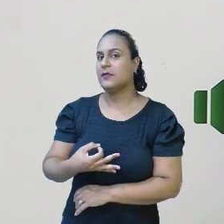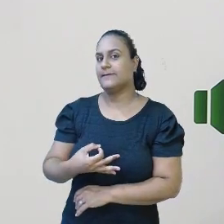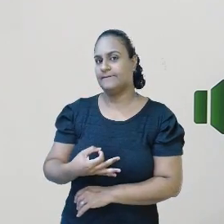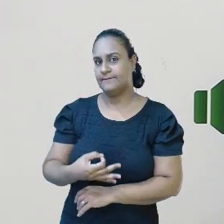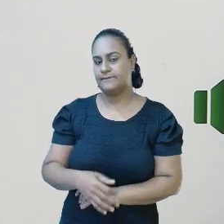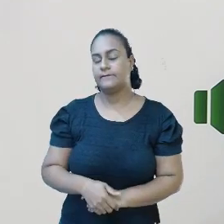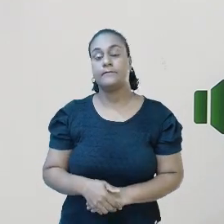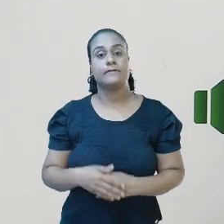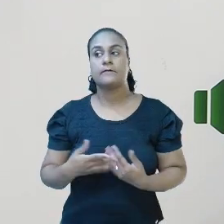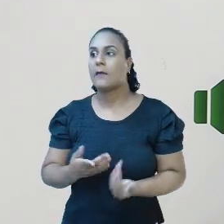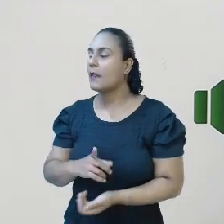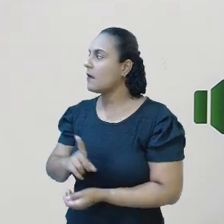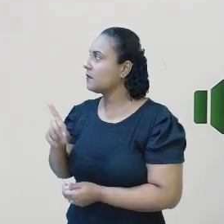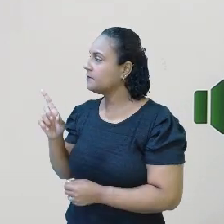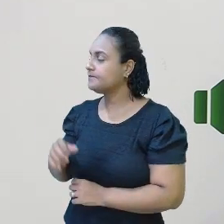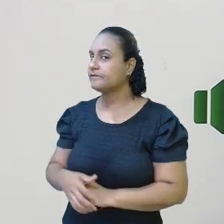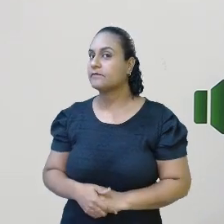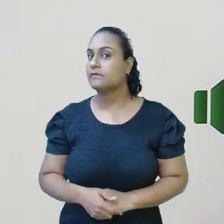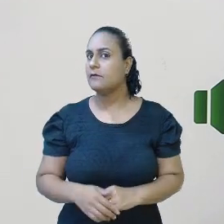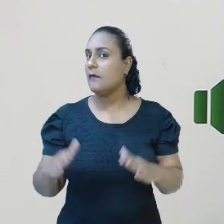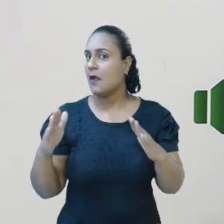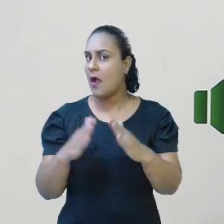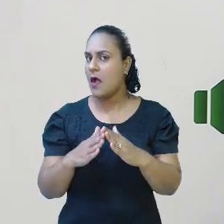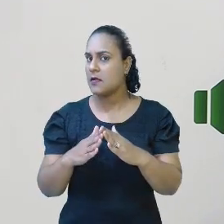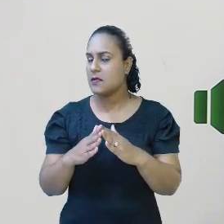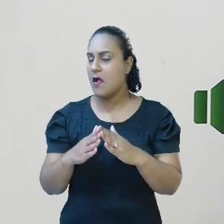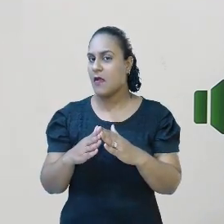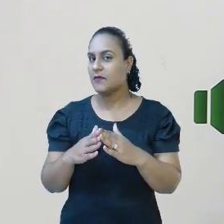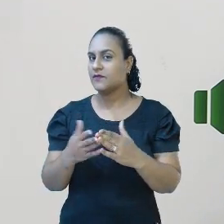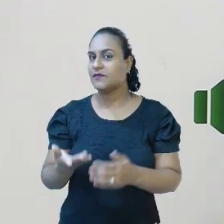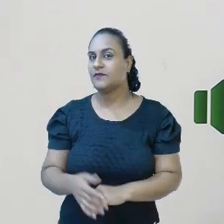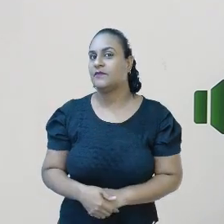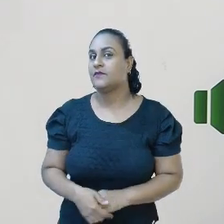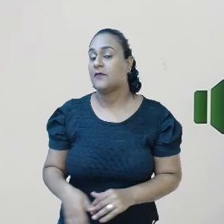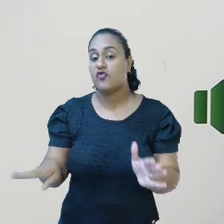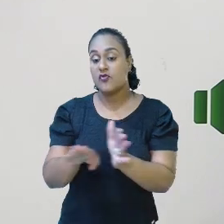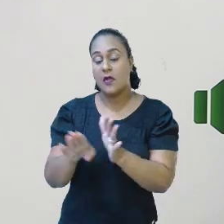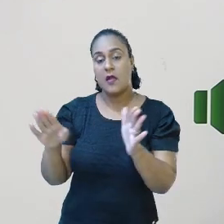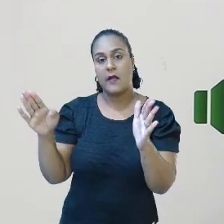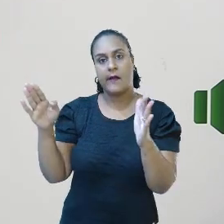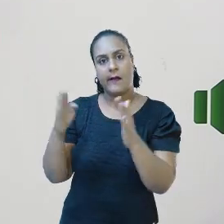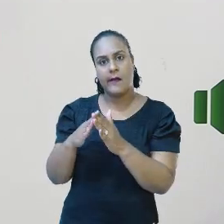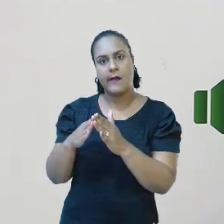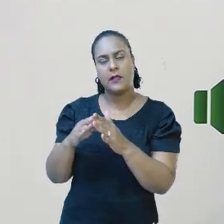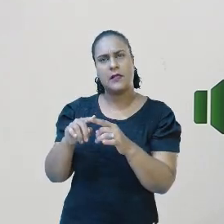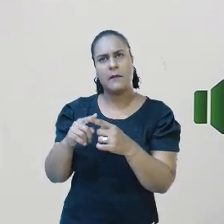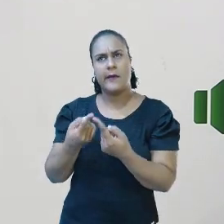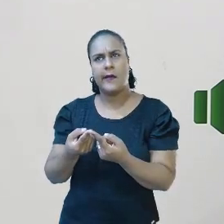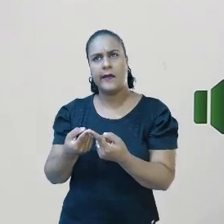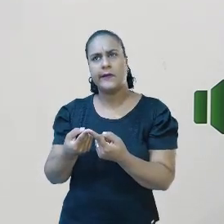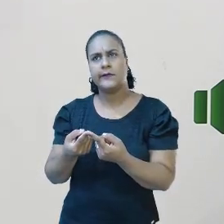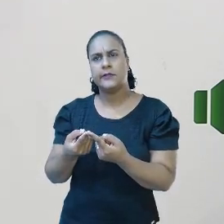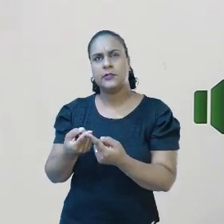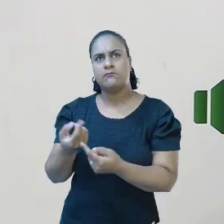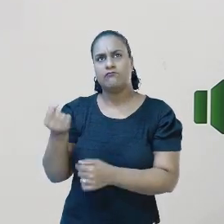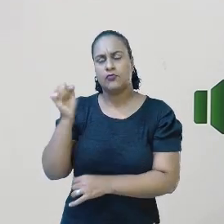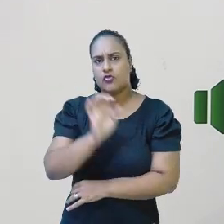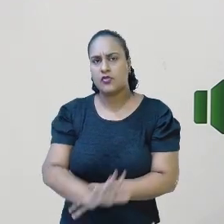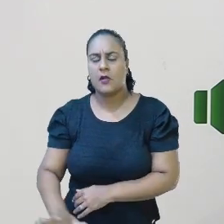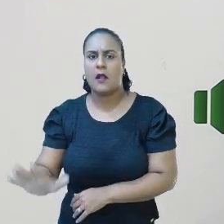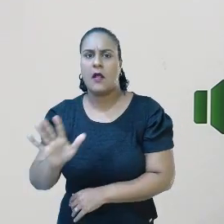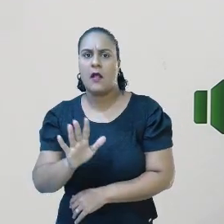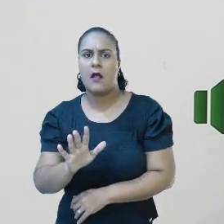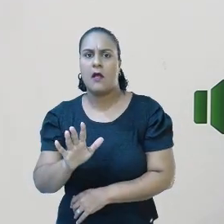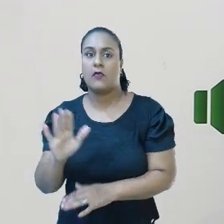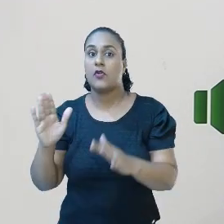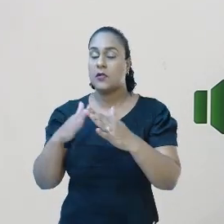E aí quando eu coloco aqui residências, a água chega nas residências, mas aí a residência pensa num geral. Vai chegar